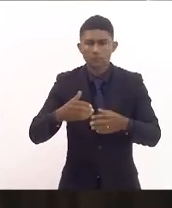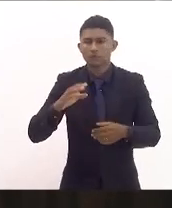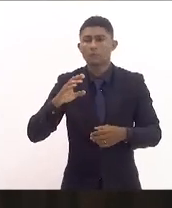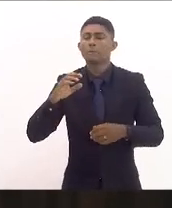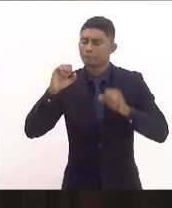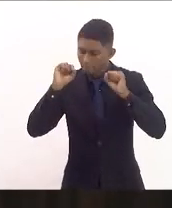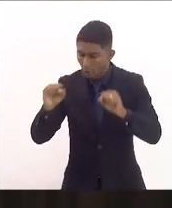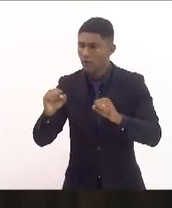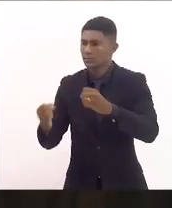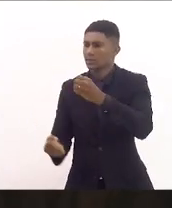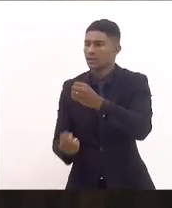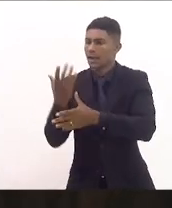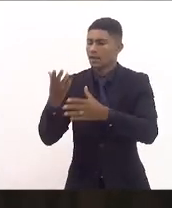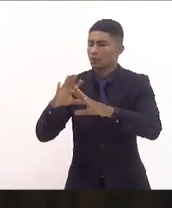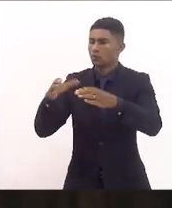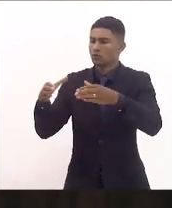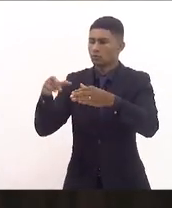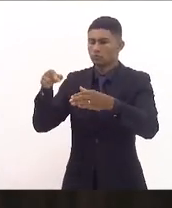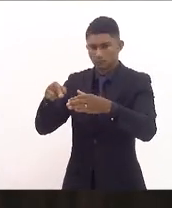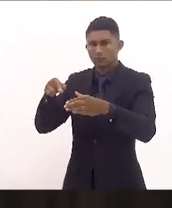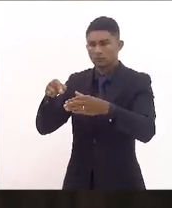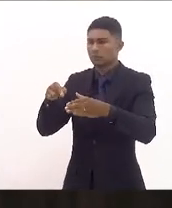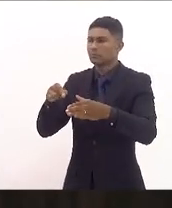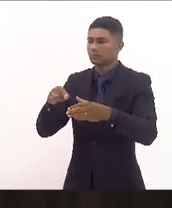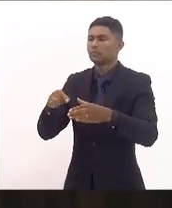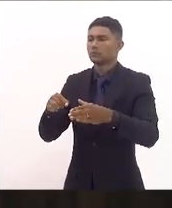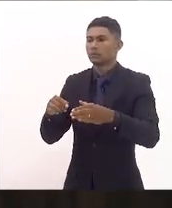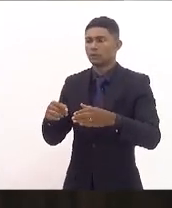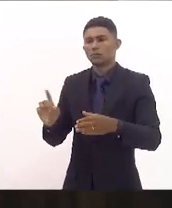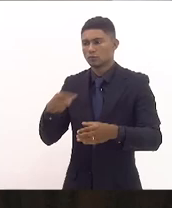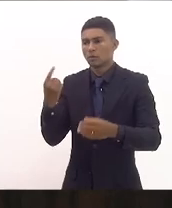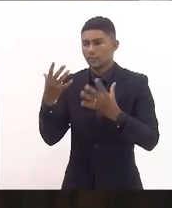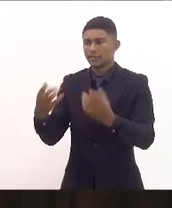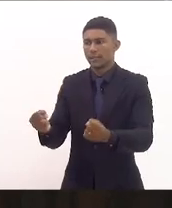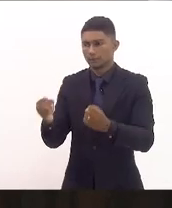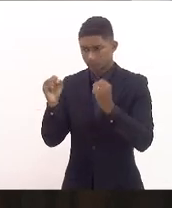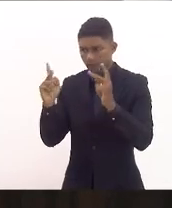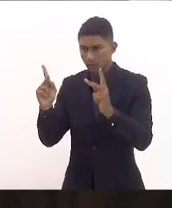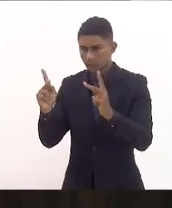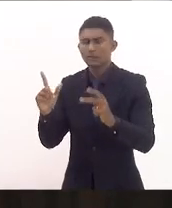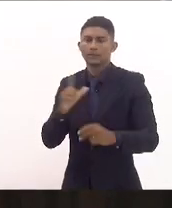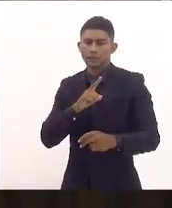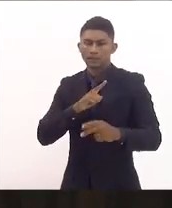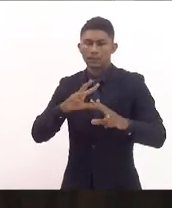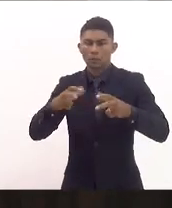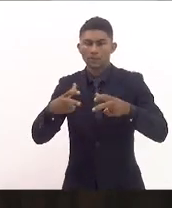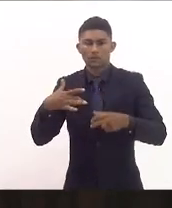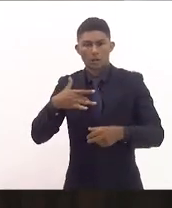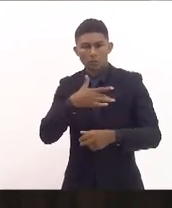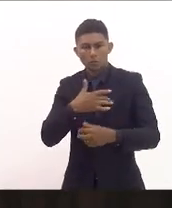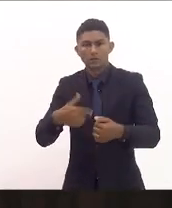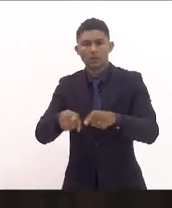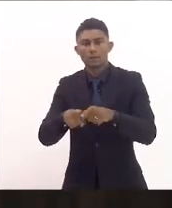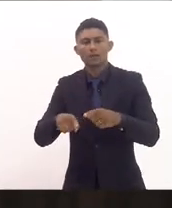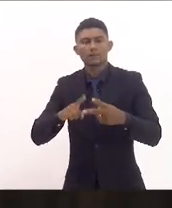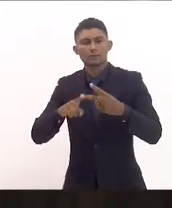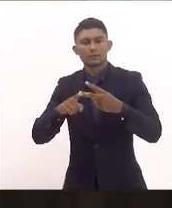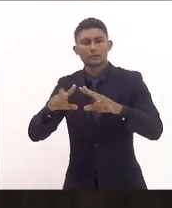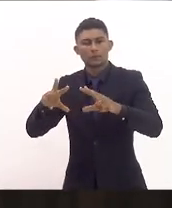constituir a frente e a gente pública já imediatamente tá bom tem a comissão da saúde a comissão da mulher África a